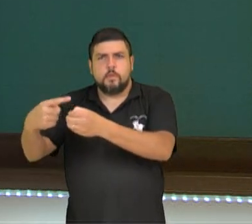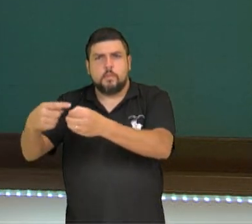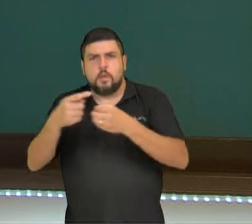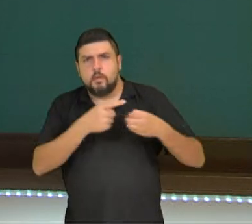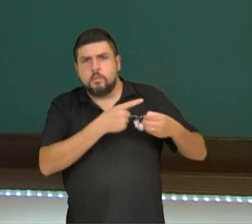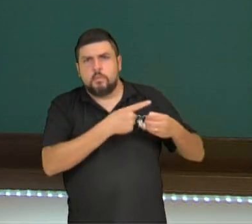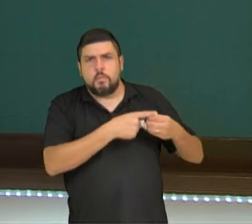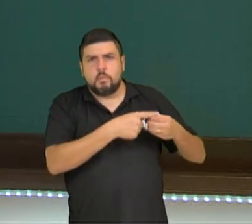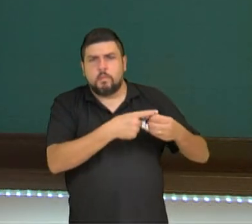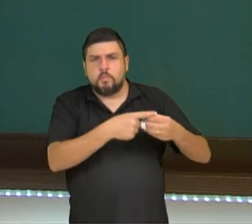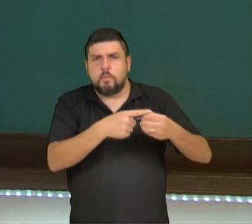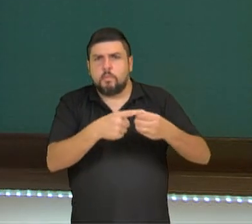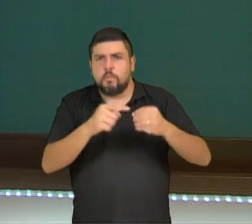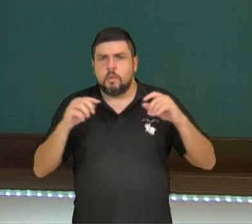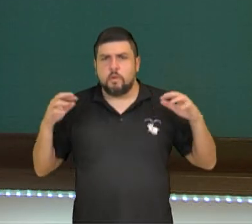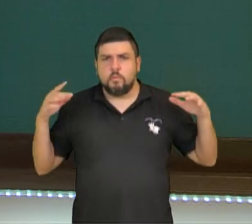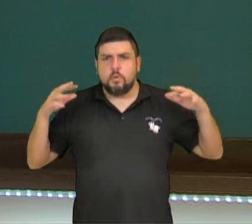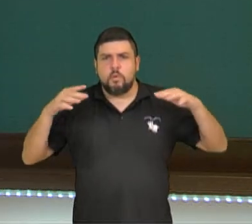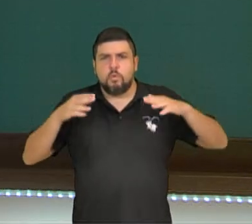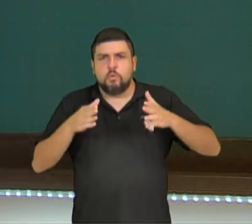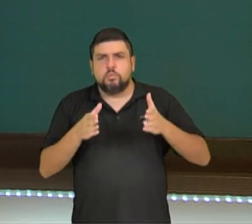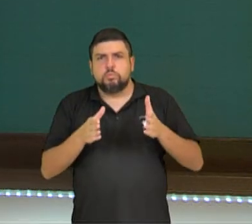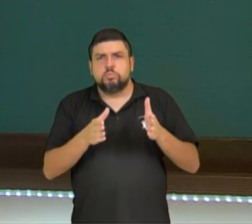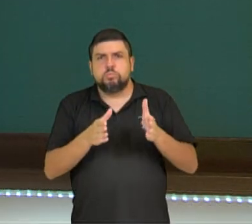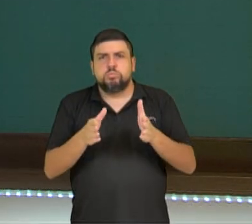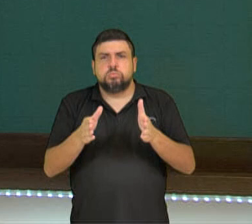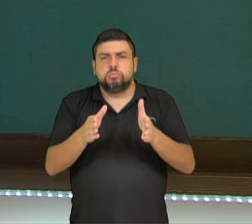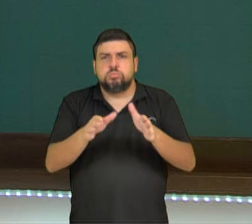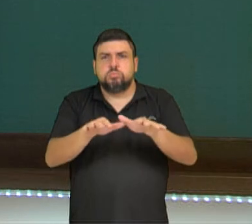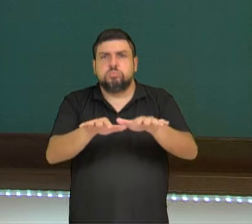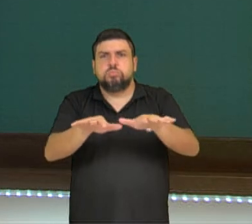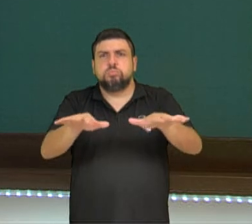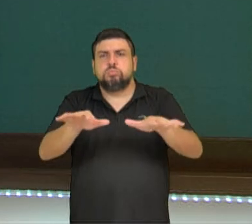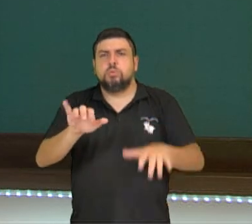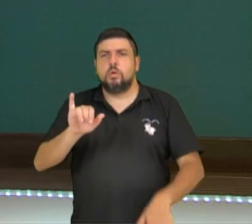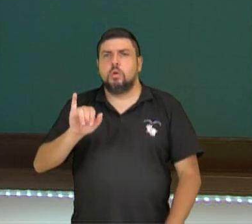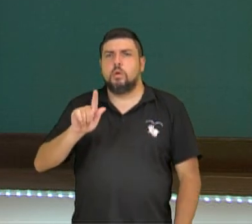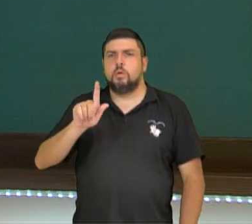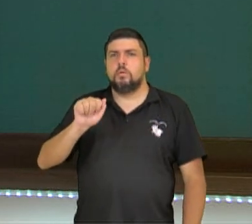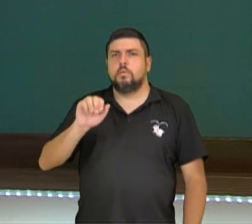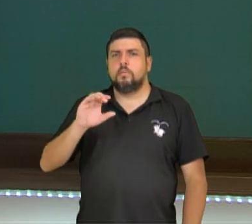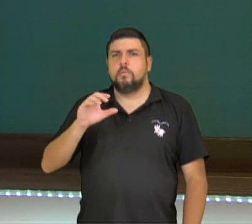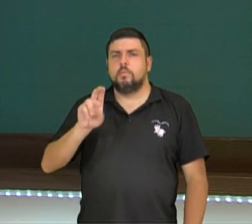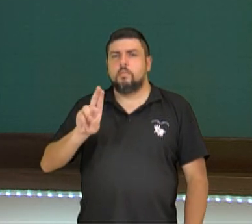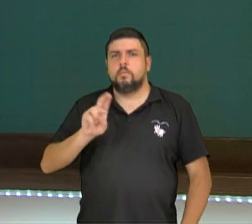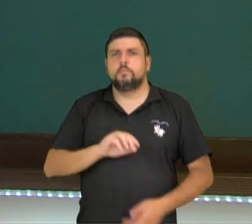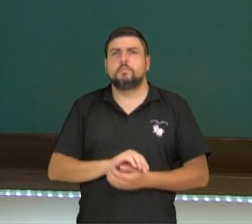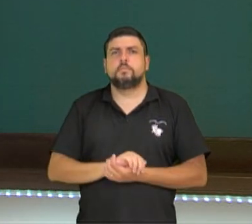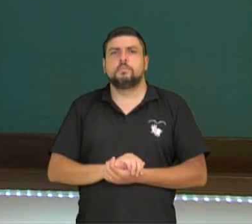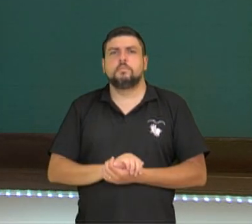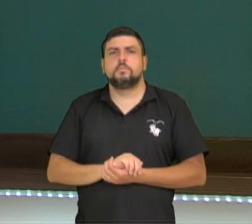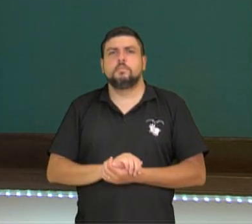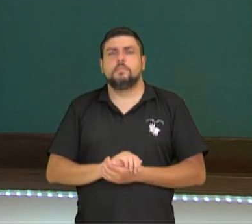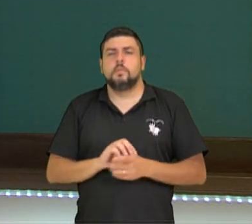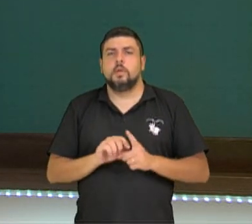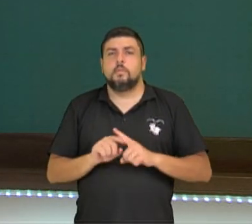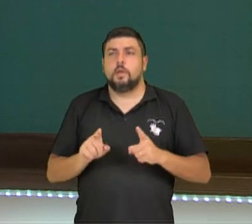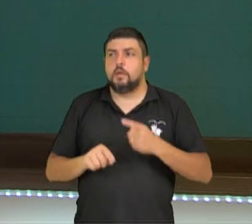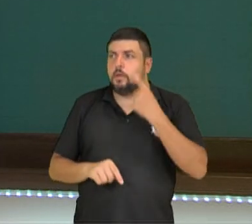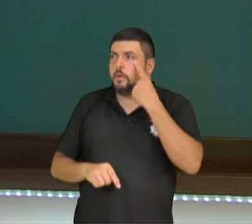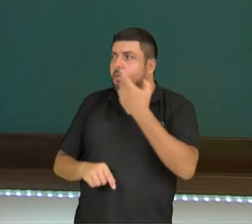área ali da bacia hidrográfica do Rio Iguaçu. Mas a nossa perguntinha lá era destas que